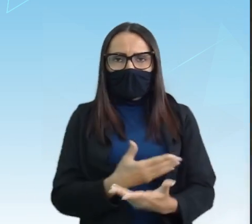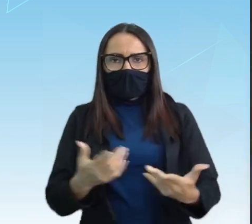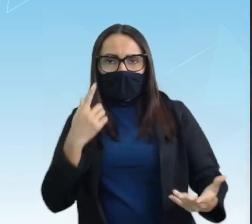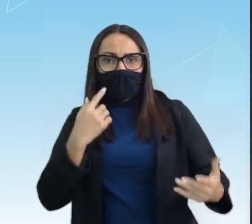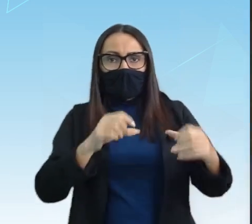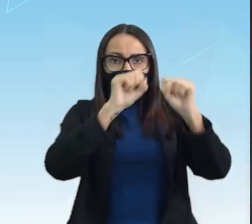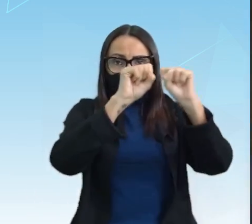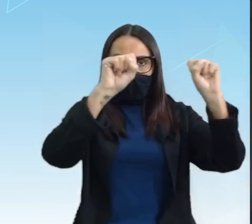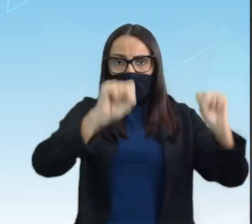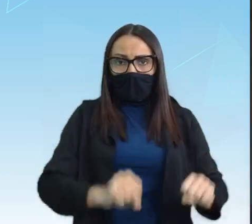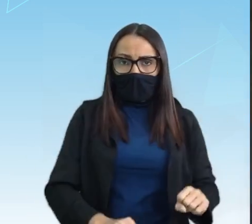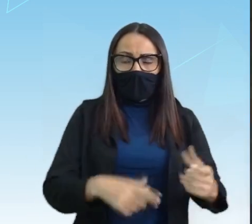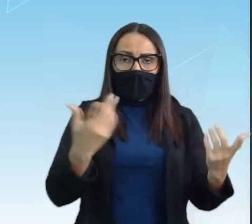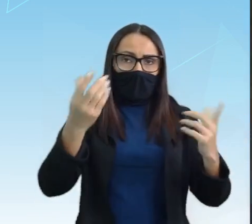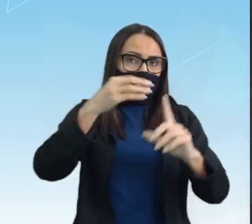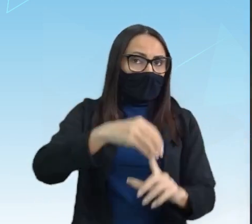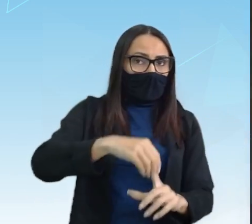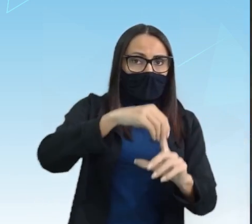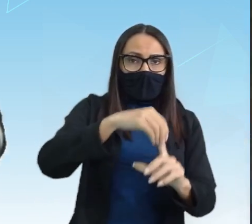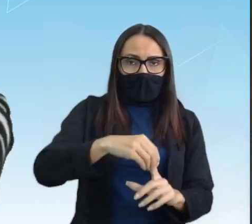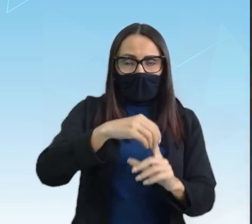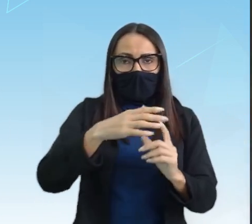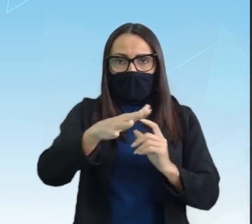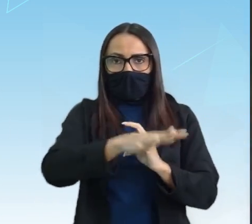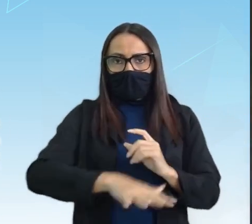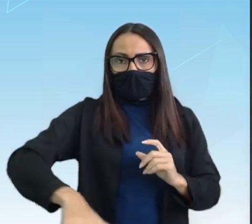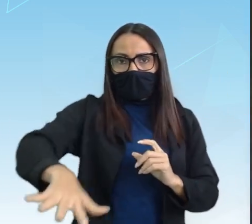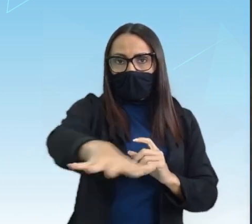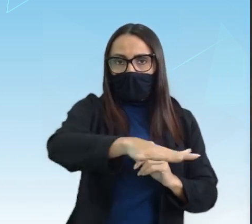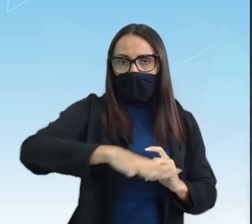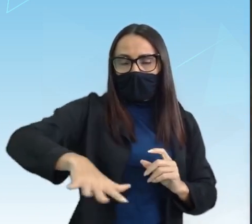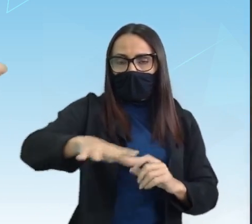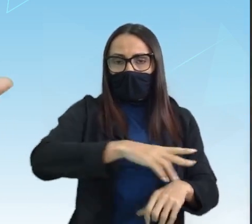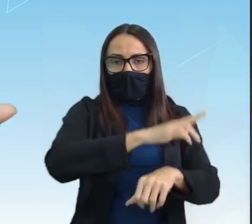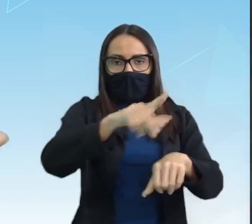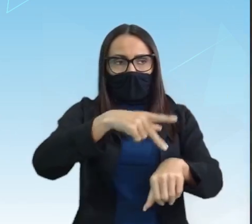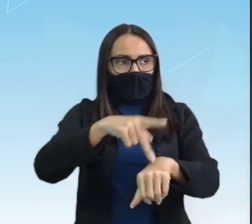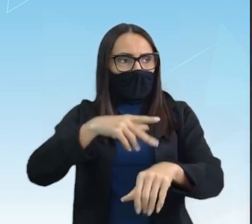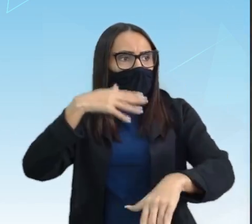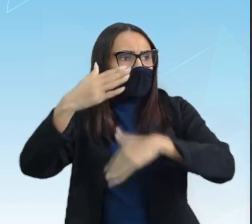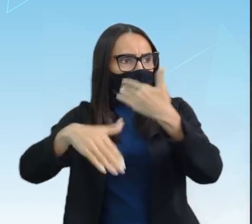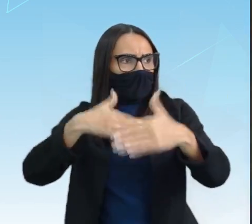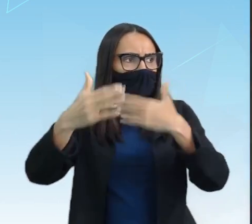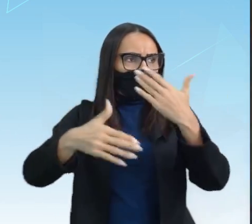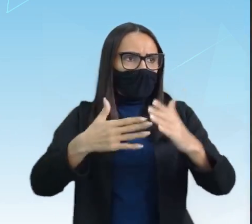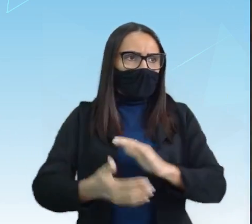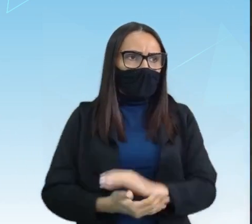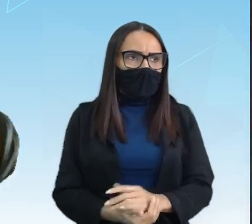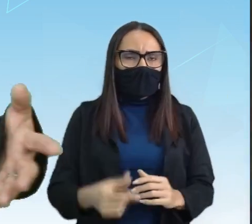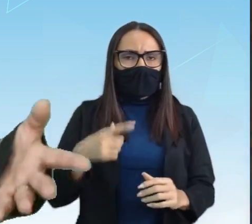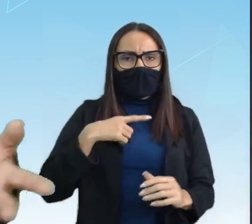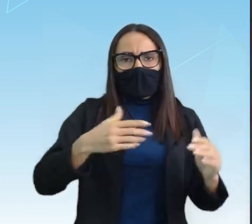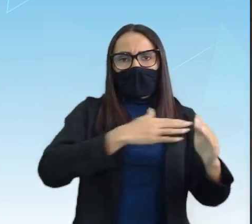sistema é praticado principalmente, gente, nas regiões dos países desenvolvidos, que tem todo esse aparato